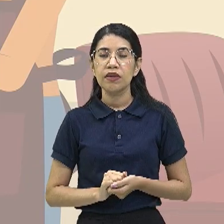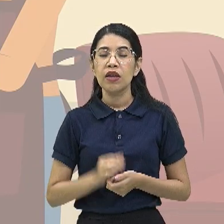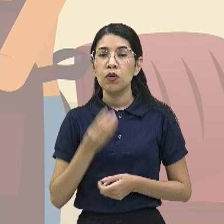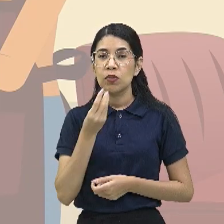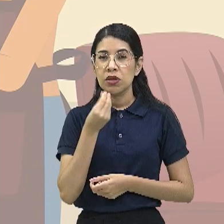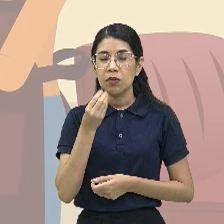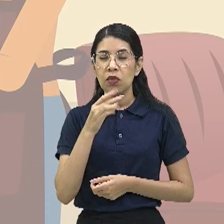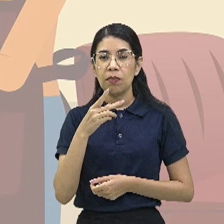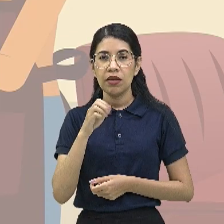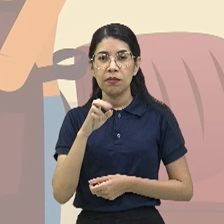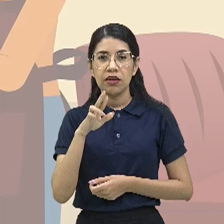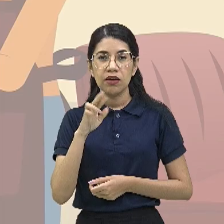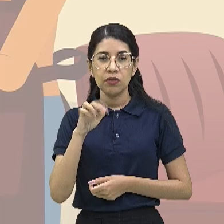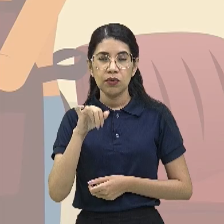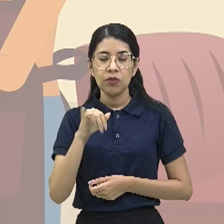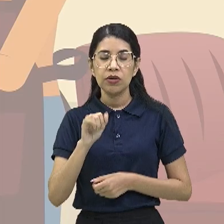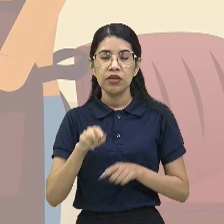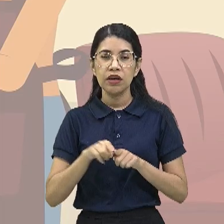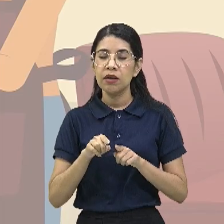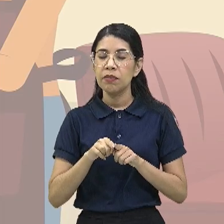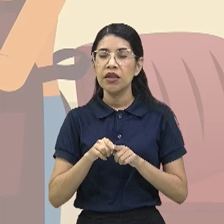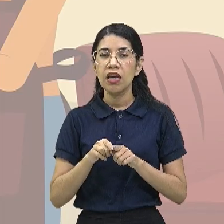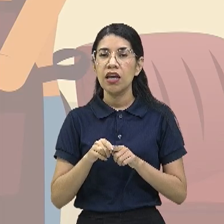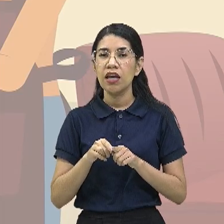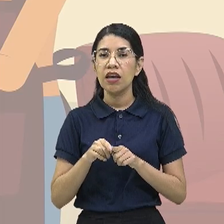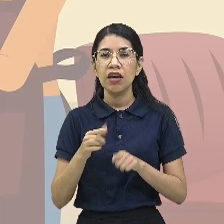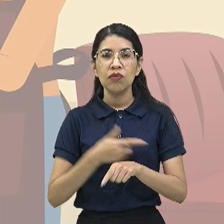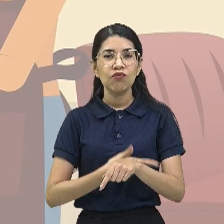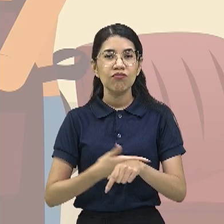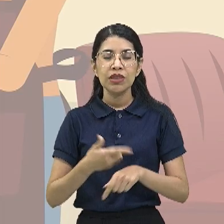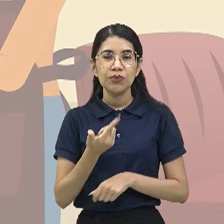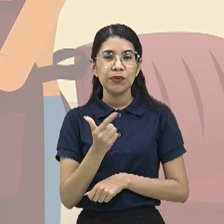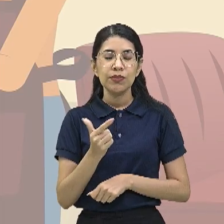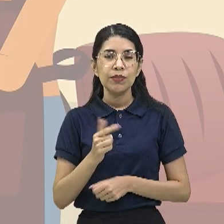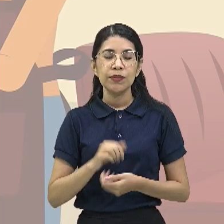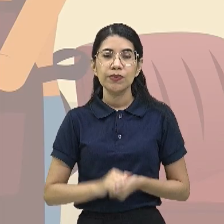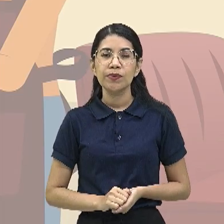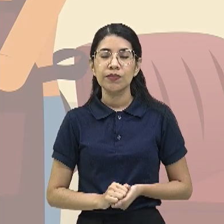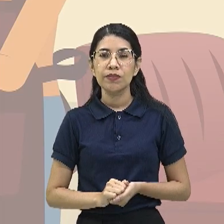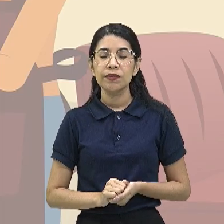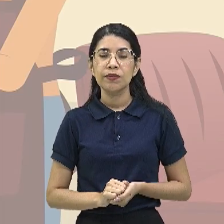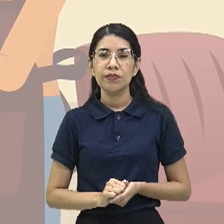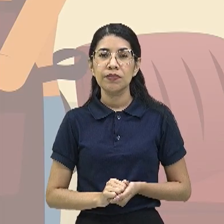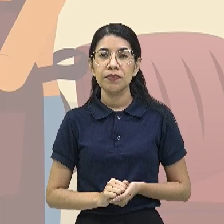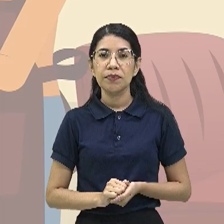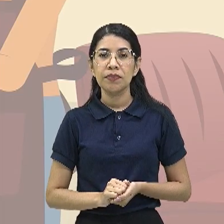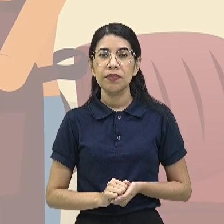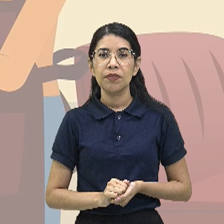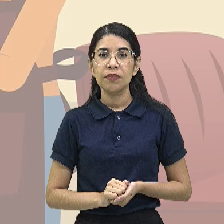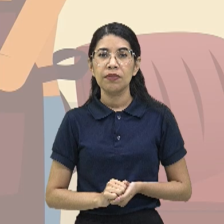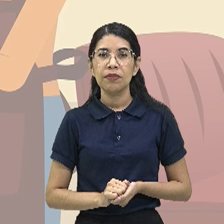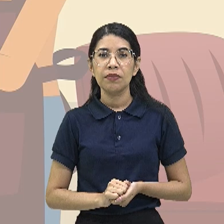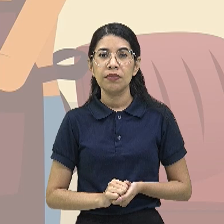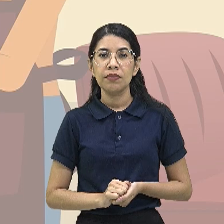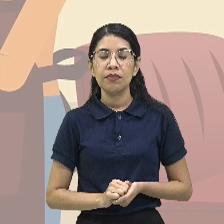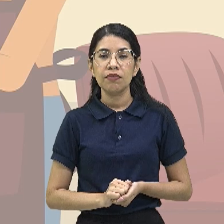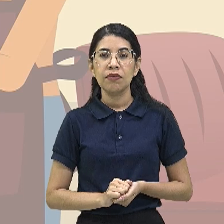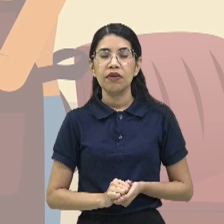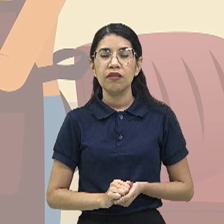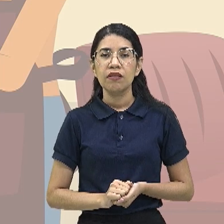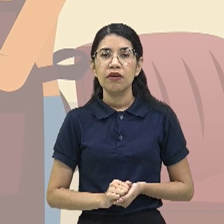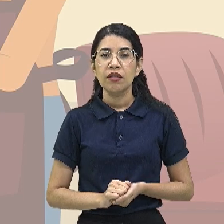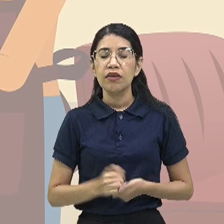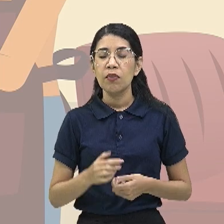outro tratamento assim rude. Então a primeira fala assim, waitress, come here. Garçonete, vem aqui. E